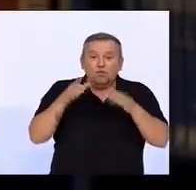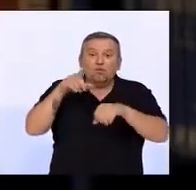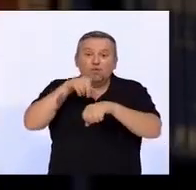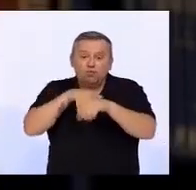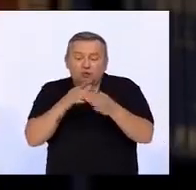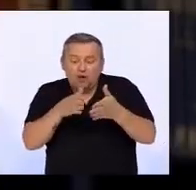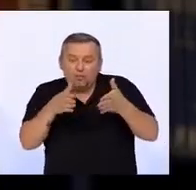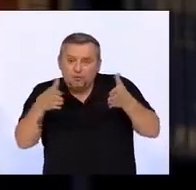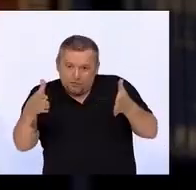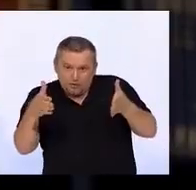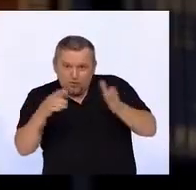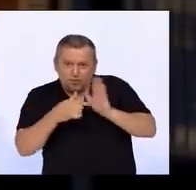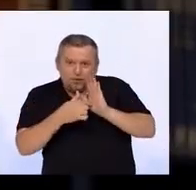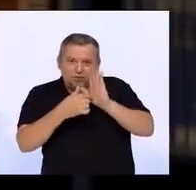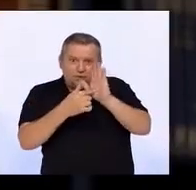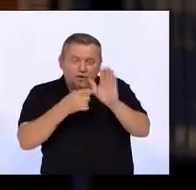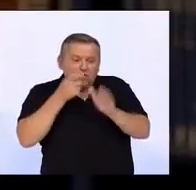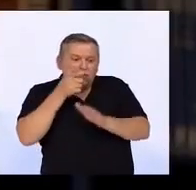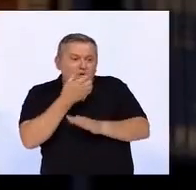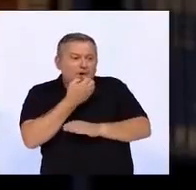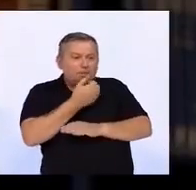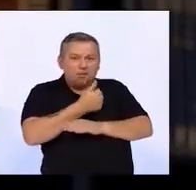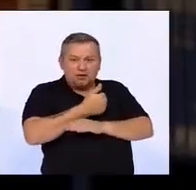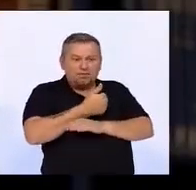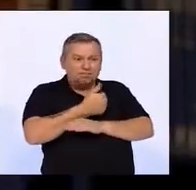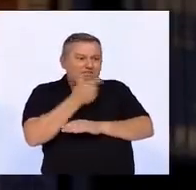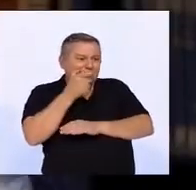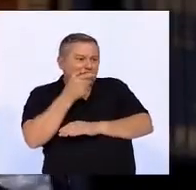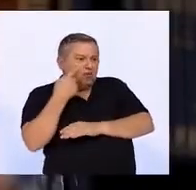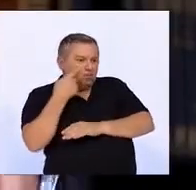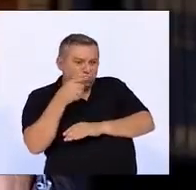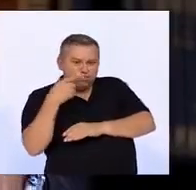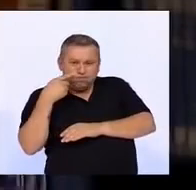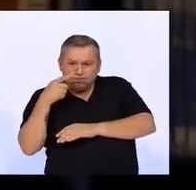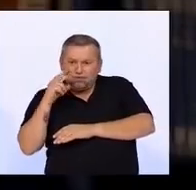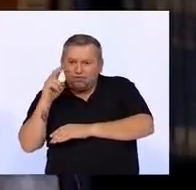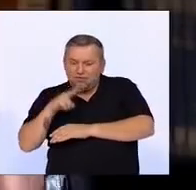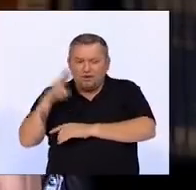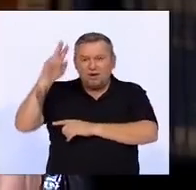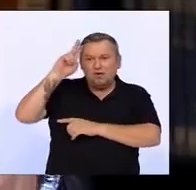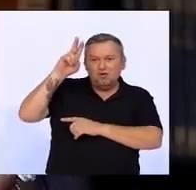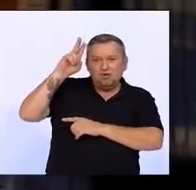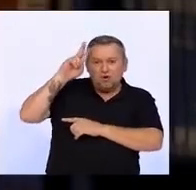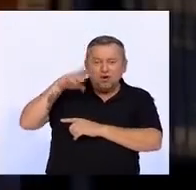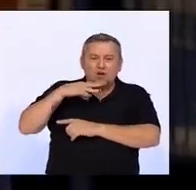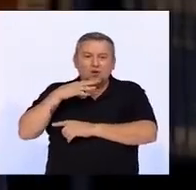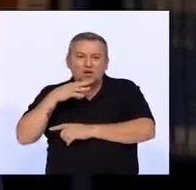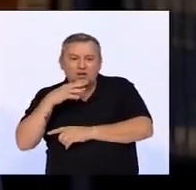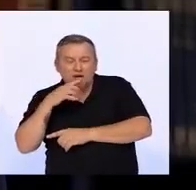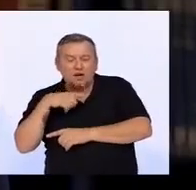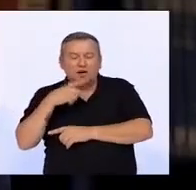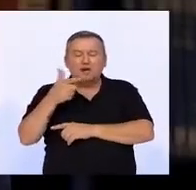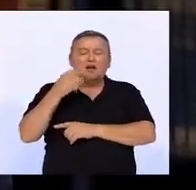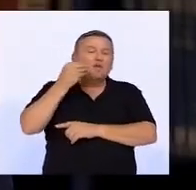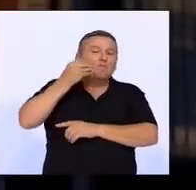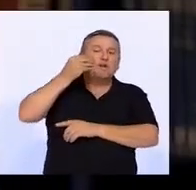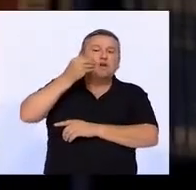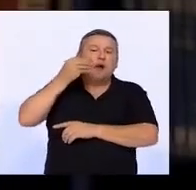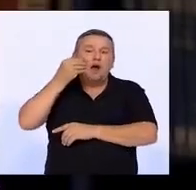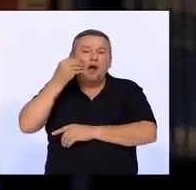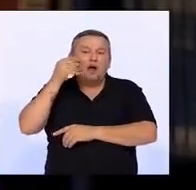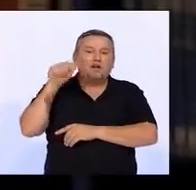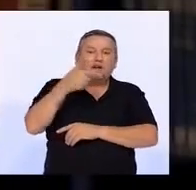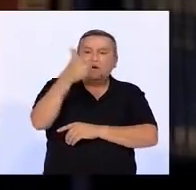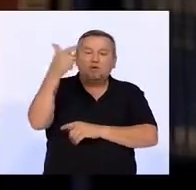a necessidade de olhar bem para os candidatos que aí estão, para ver quem tem história, quem tem bagagem, quem não tem